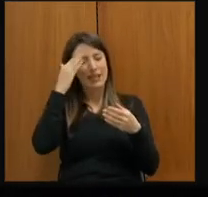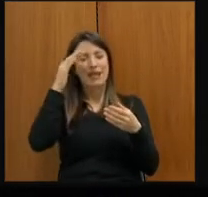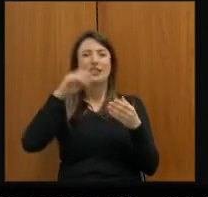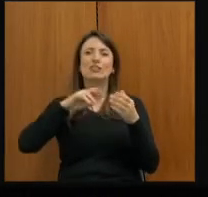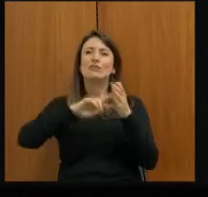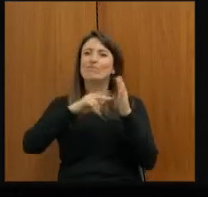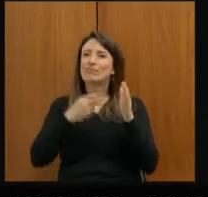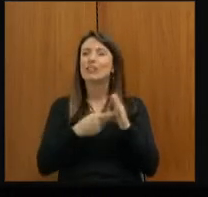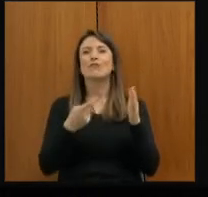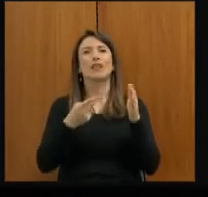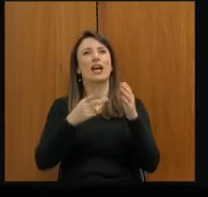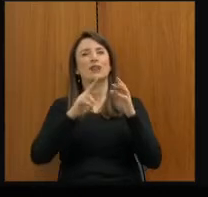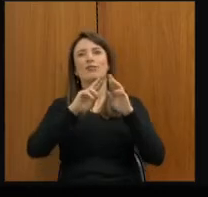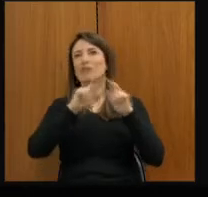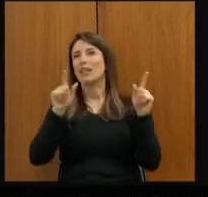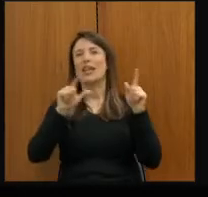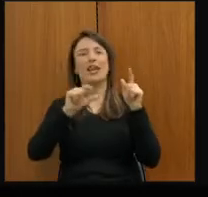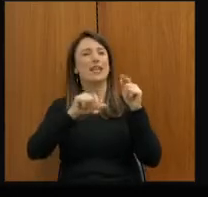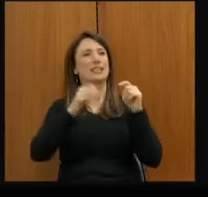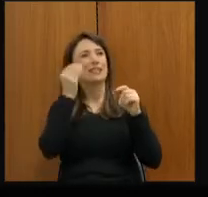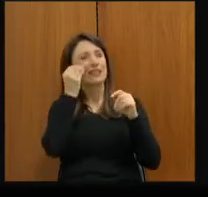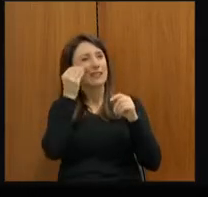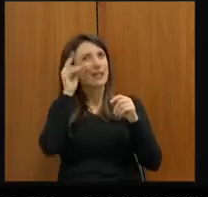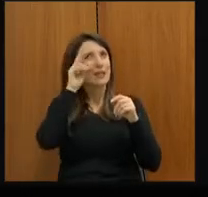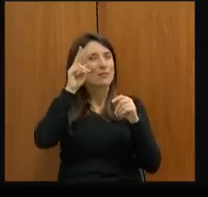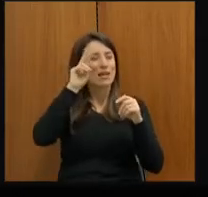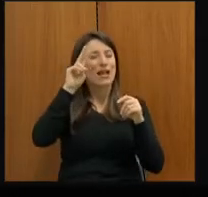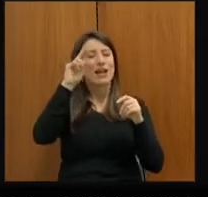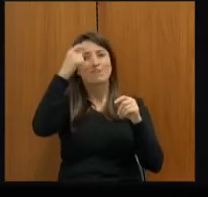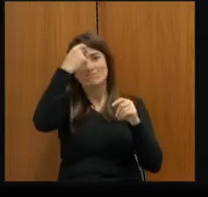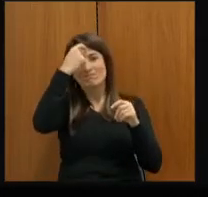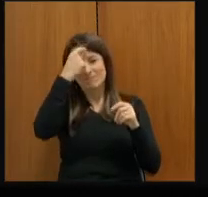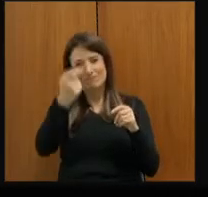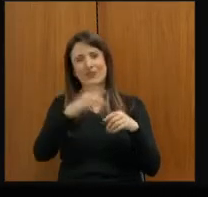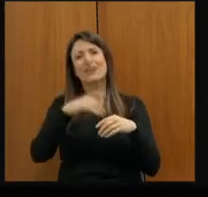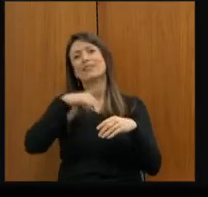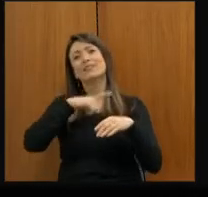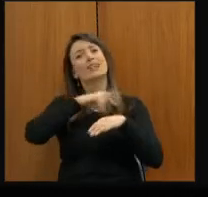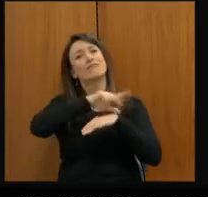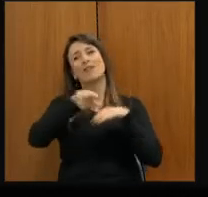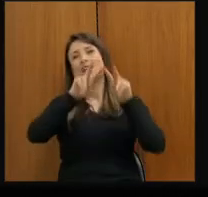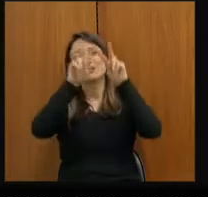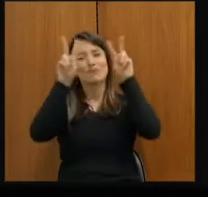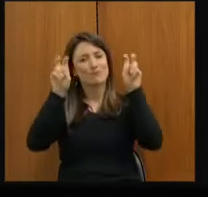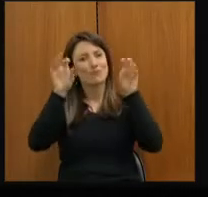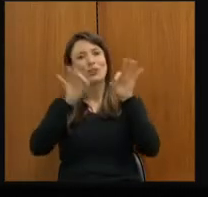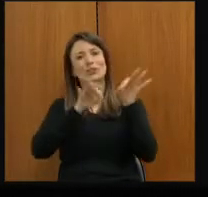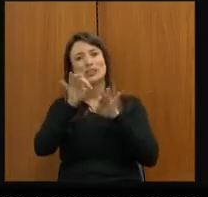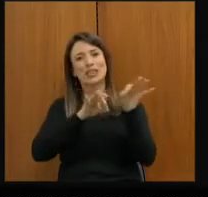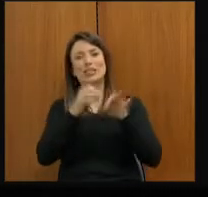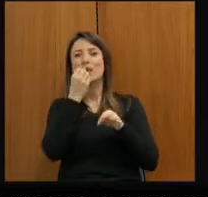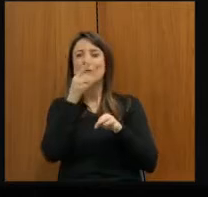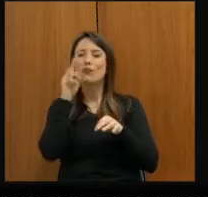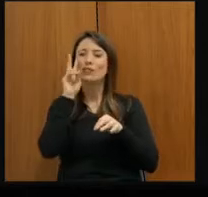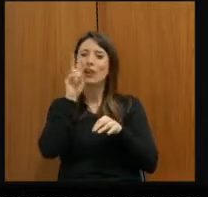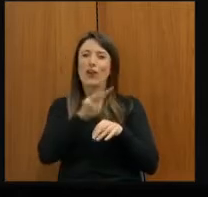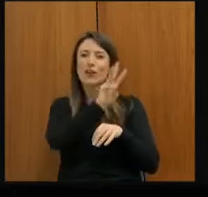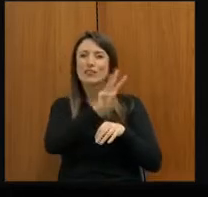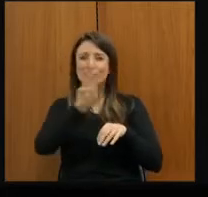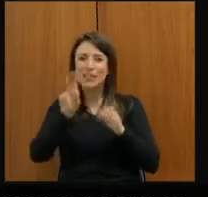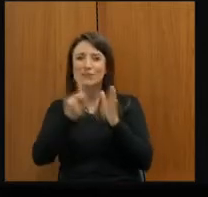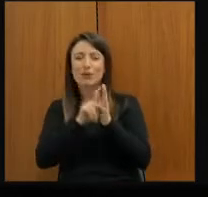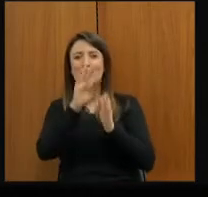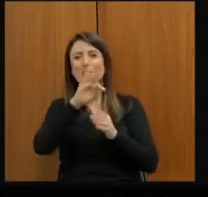reflexivos eu acho que vale a pena uma olhada nessa página do Tribunal de Justiça